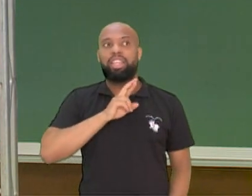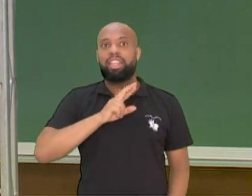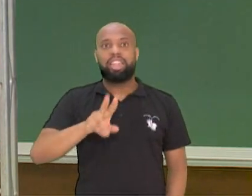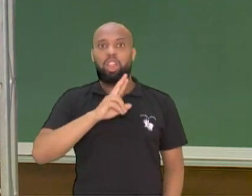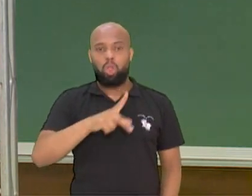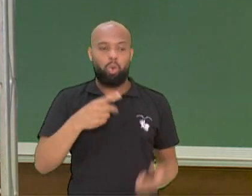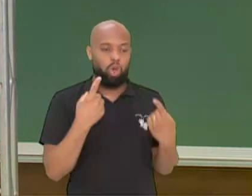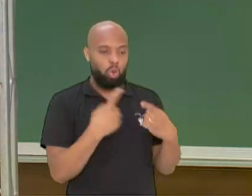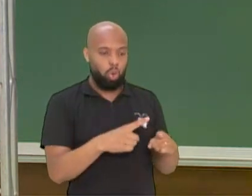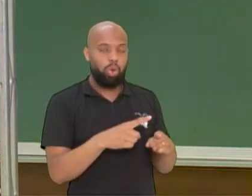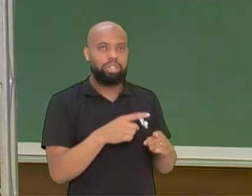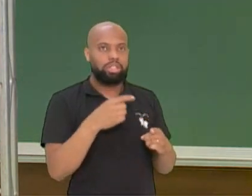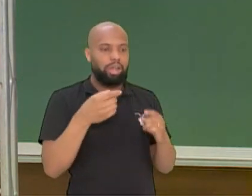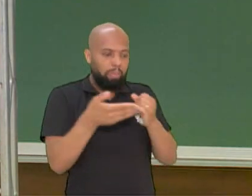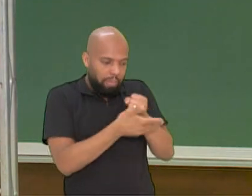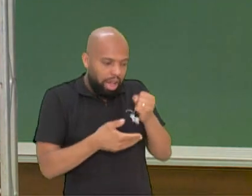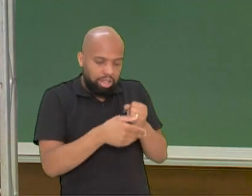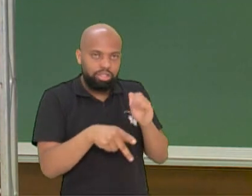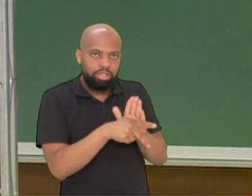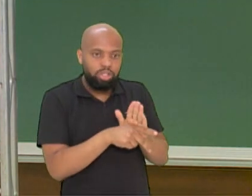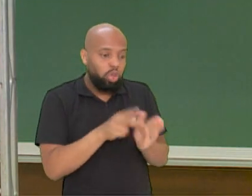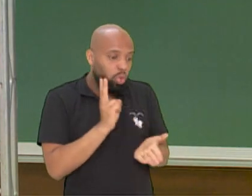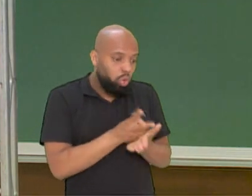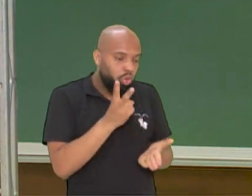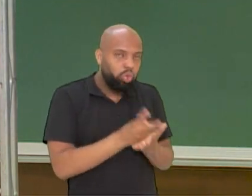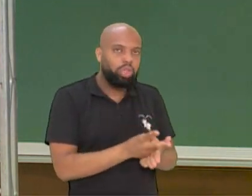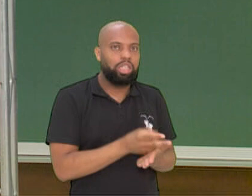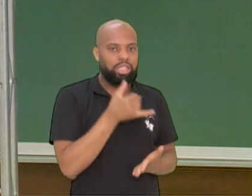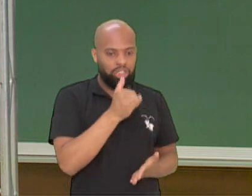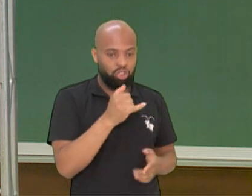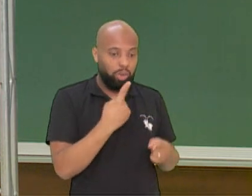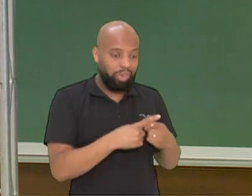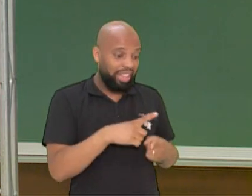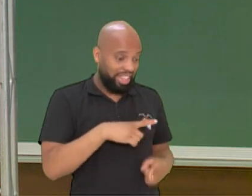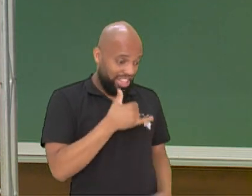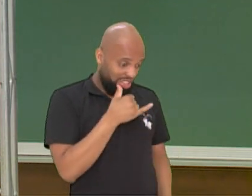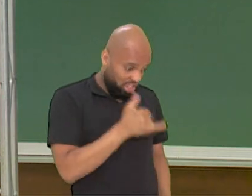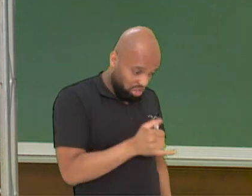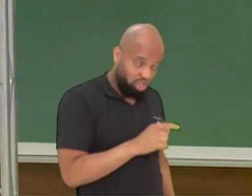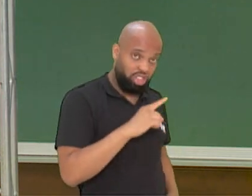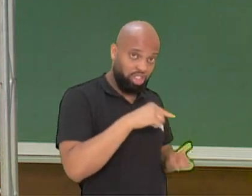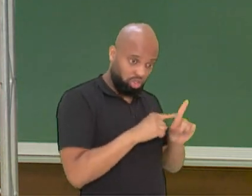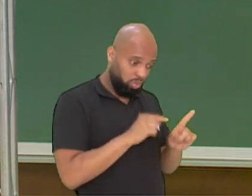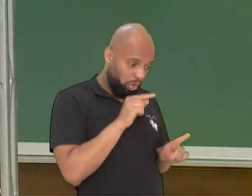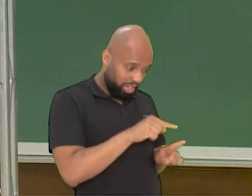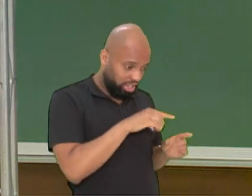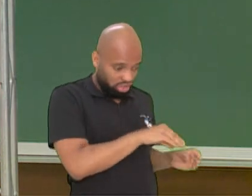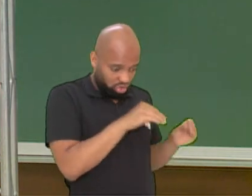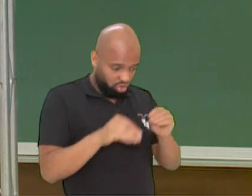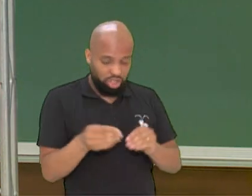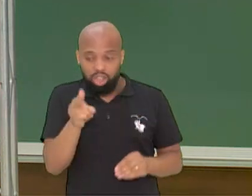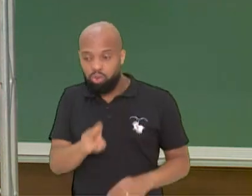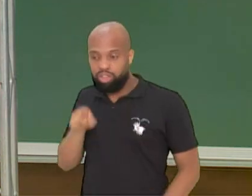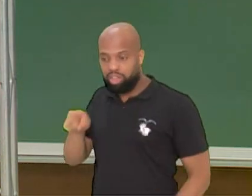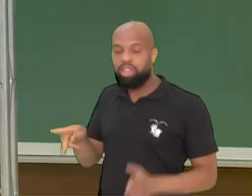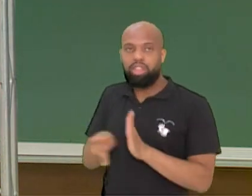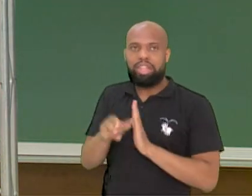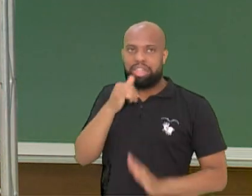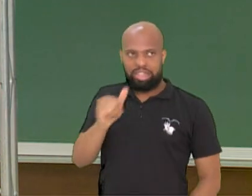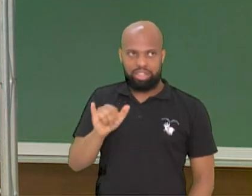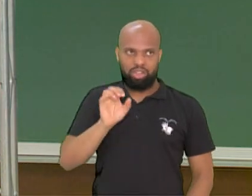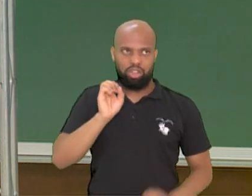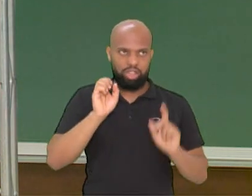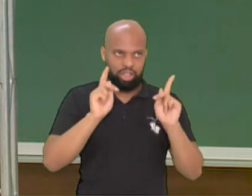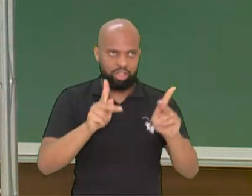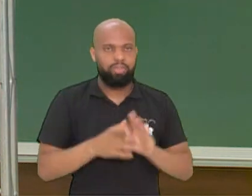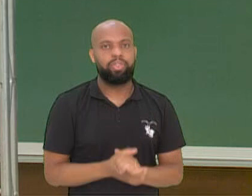princípio da conservação de energia, porque a energia está sendo retirada daqui para ser posta ali, ok? Em forma de energia elétrica. Tá bom,